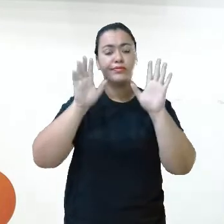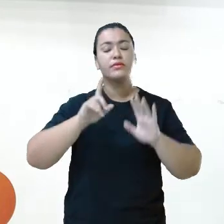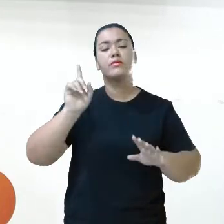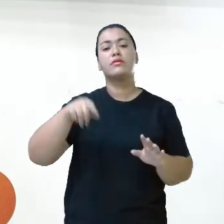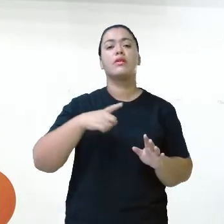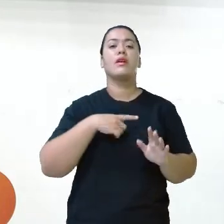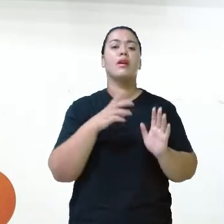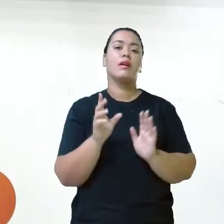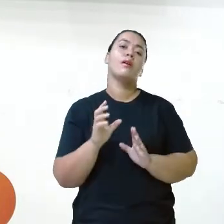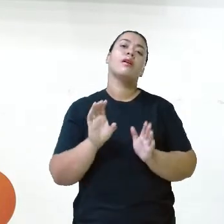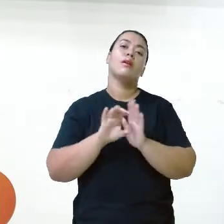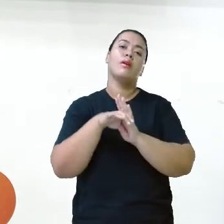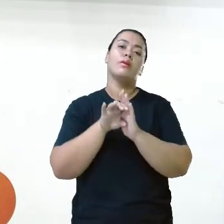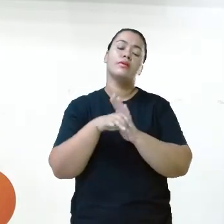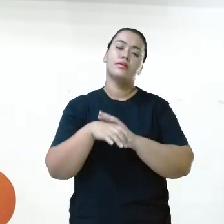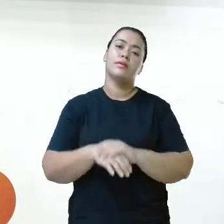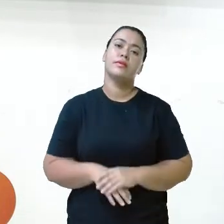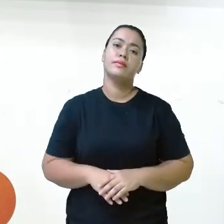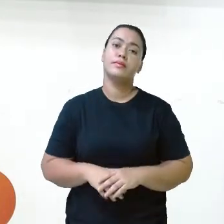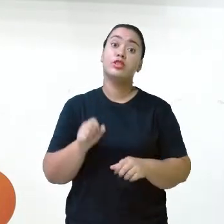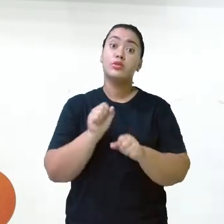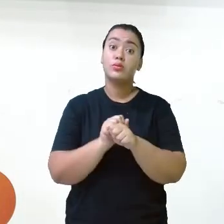este conceito, tá? De